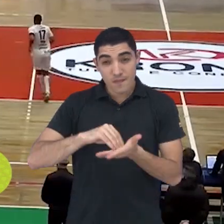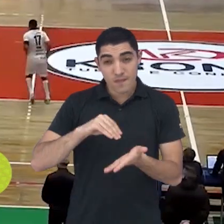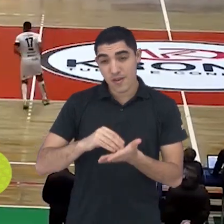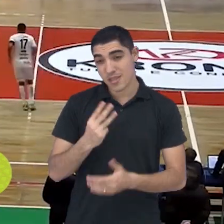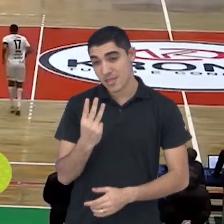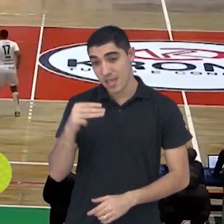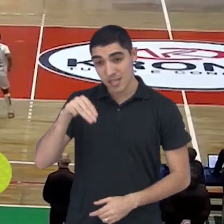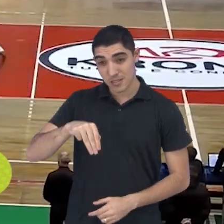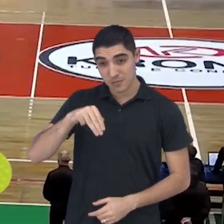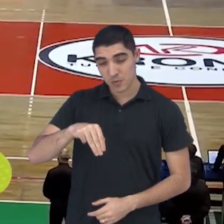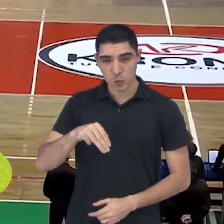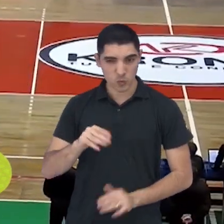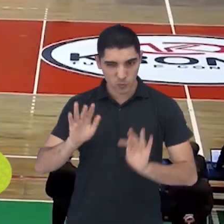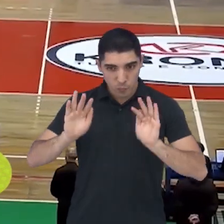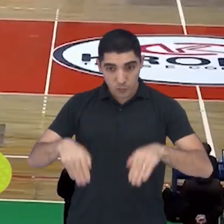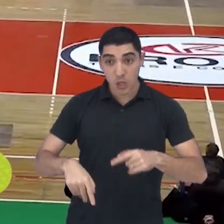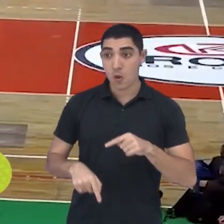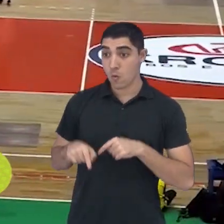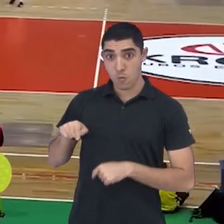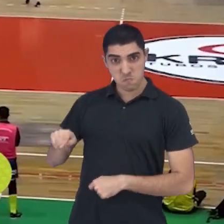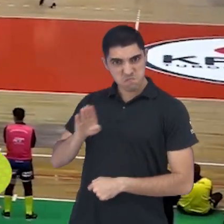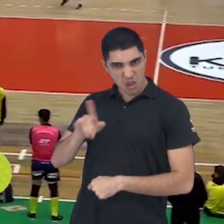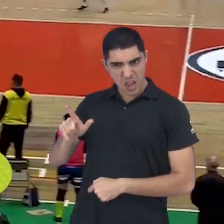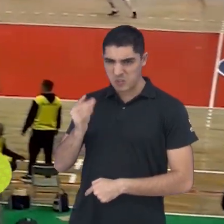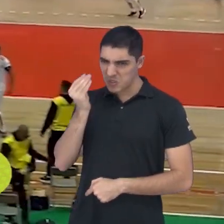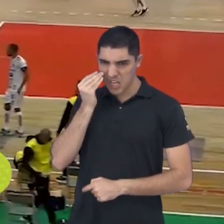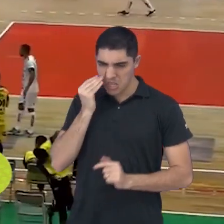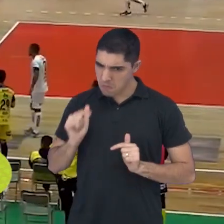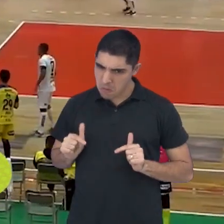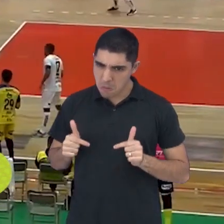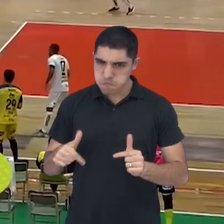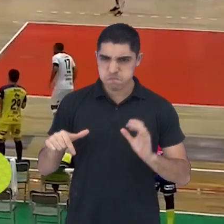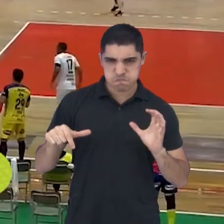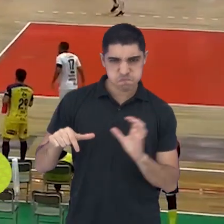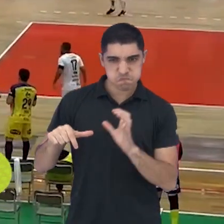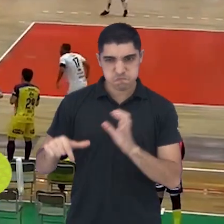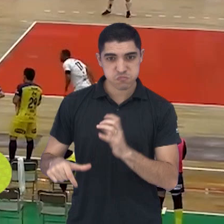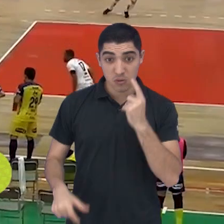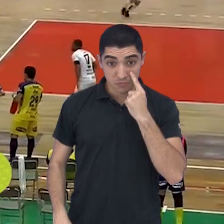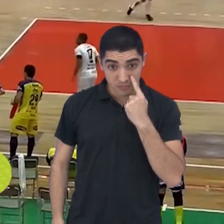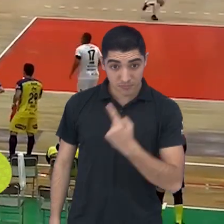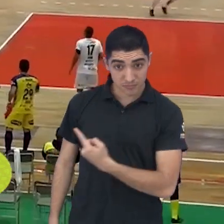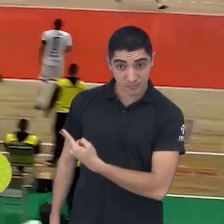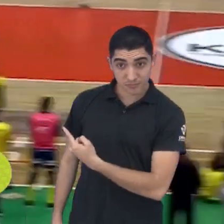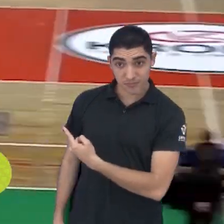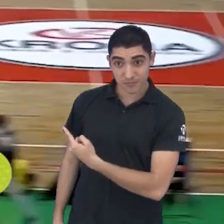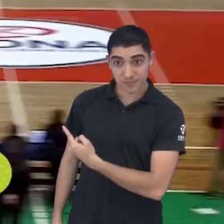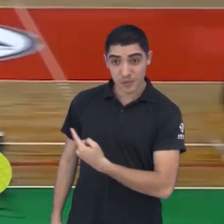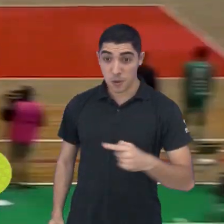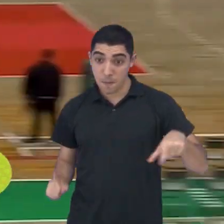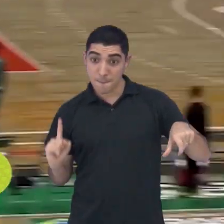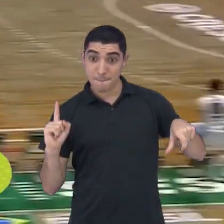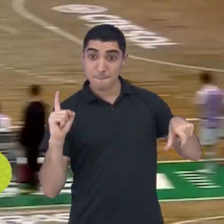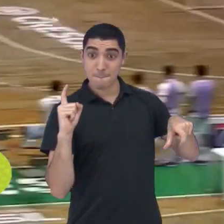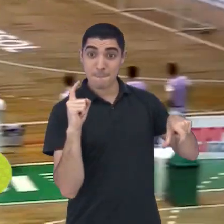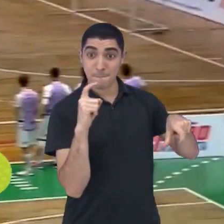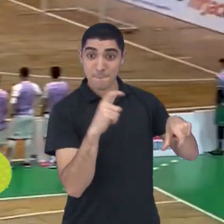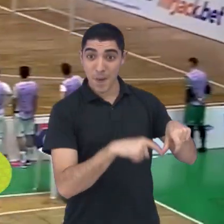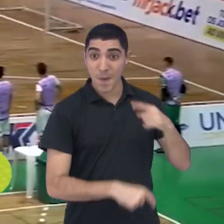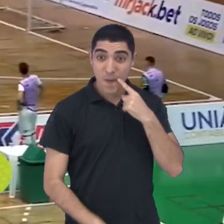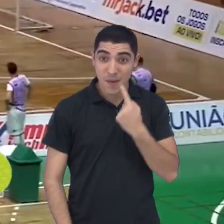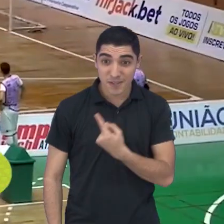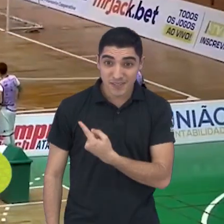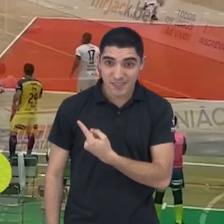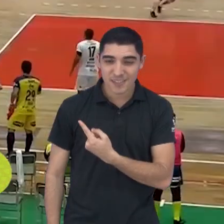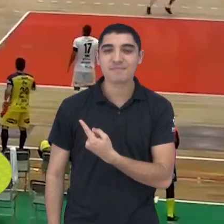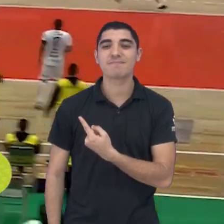fim do jogo, o Blumenau foi ao ataque com o goleiro Linha. Kanté roubou de Riquelme, Rony da quadra de defesa bateu, a bola viajou e